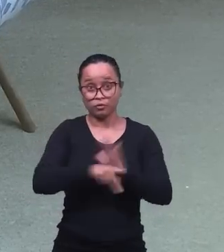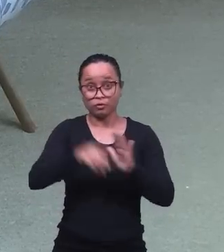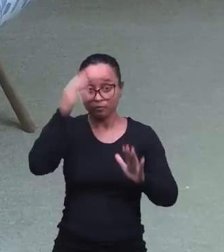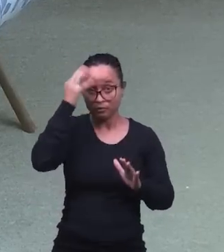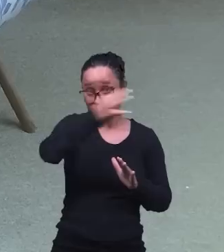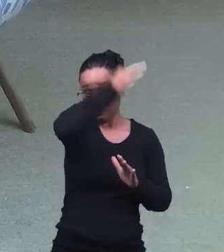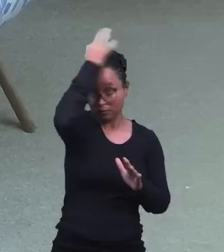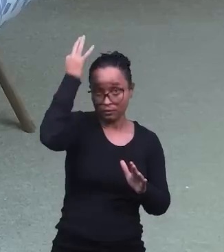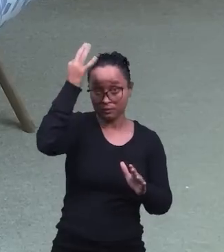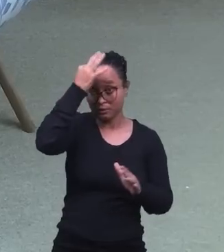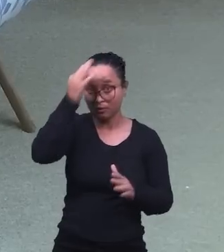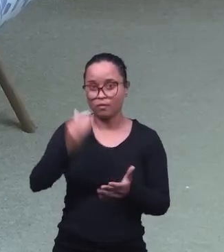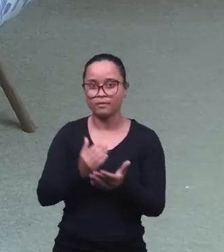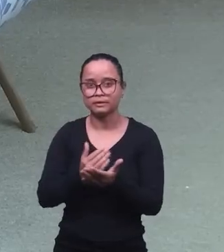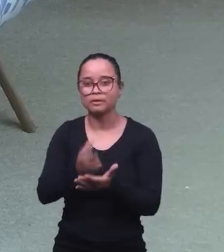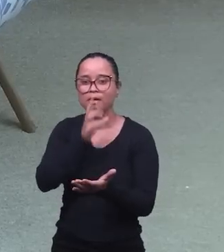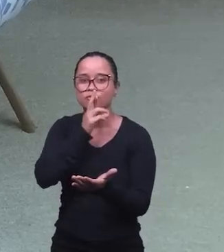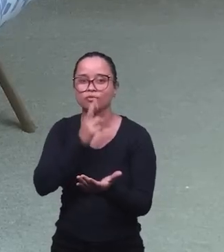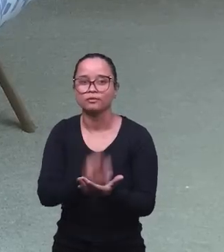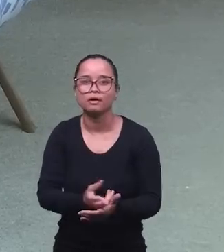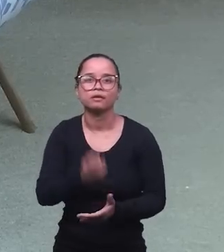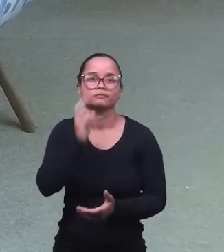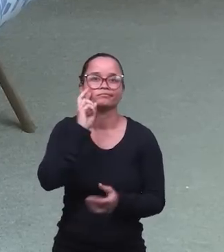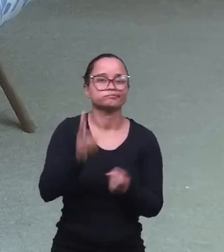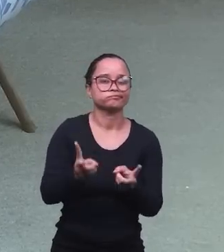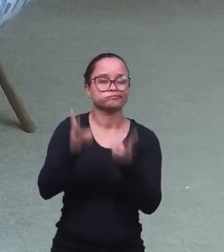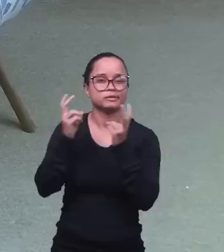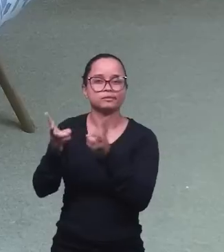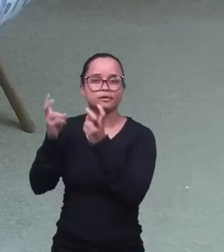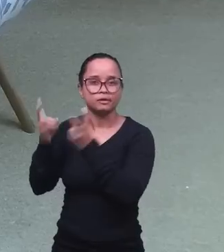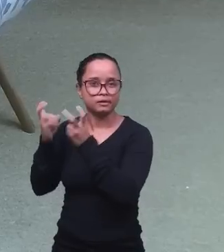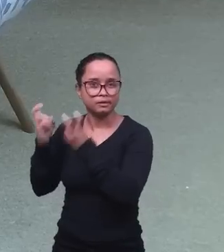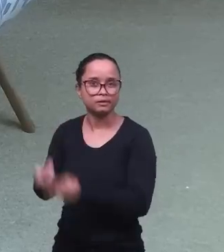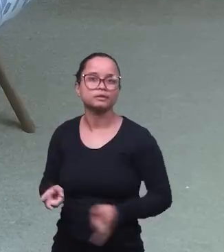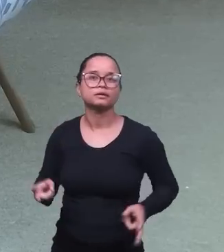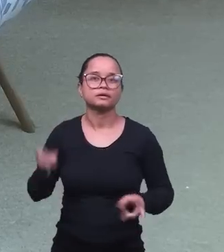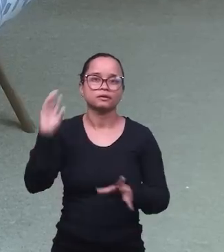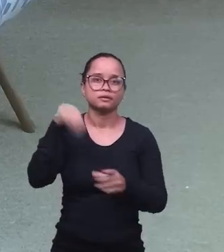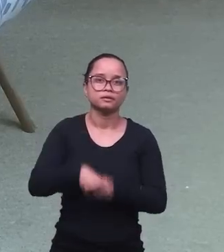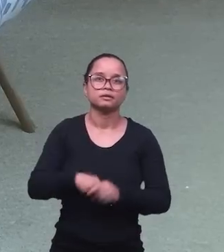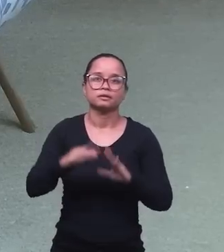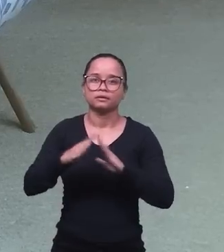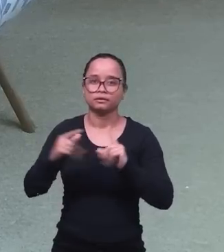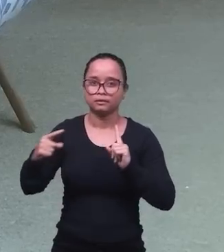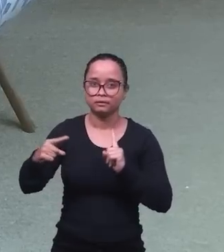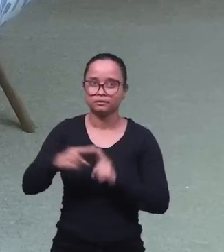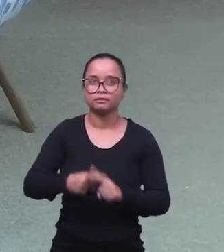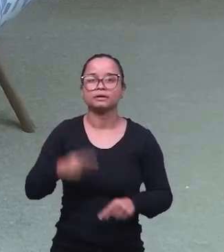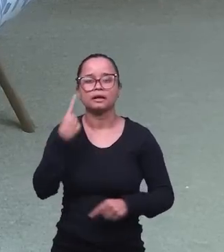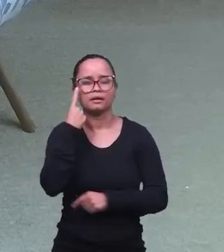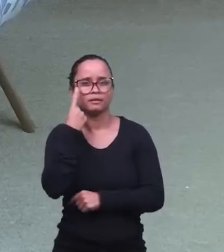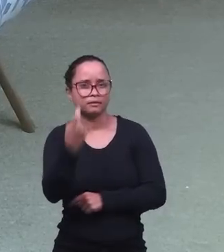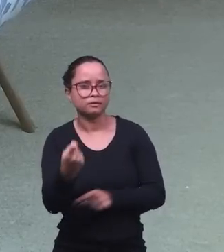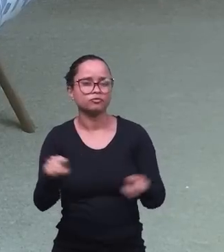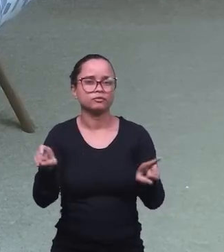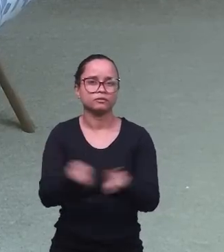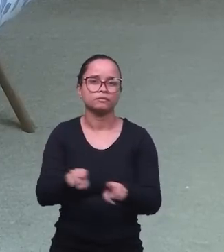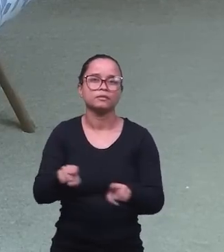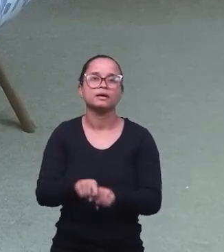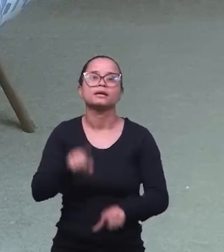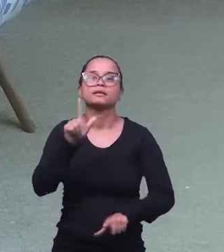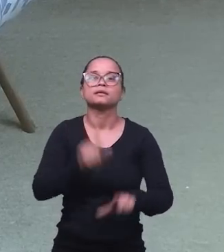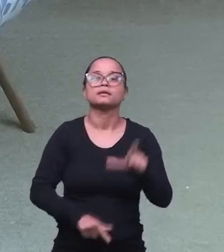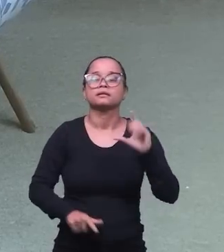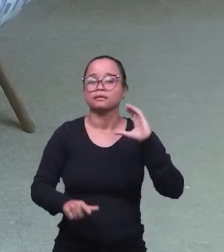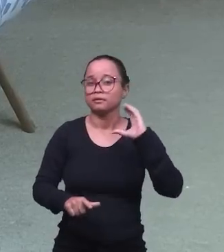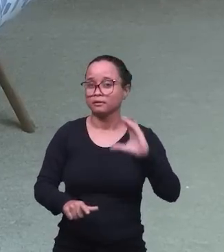espirituais é que começamos a ver os resultados, os frutos que vão surgindo no meio da igreja. É interessante também que na letra